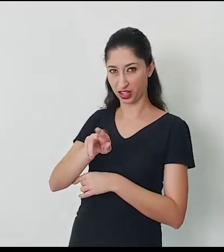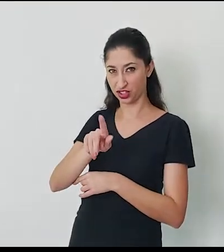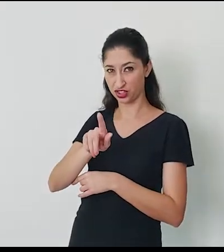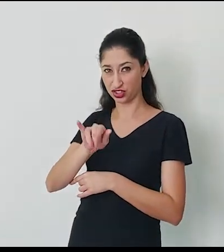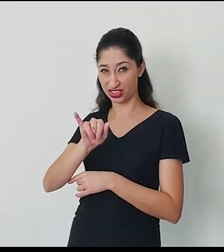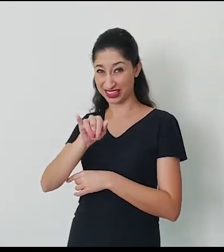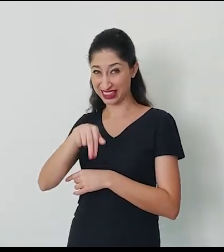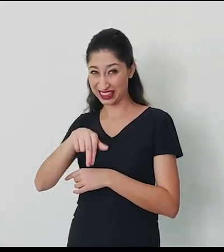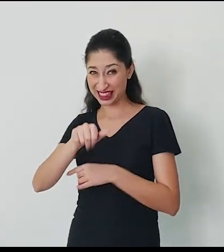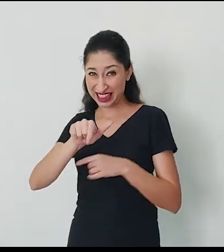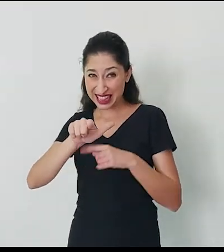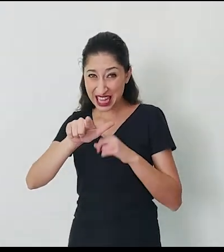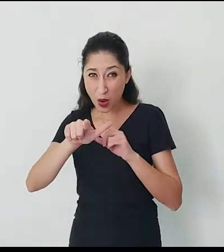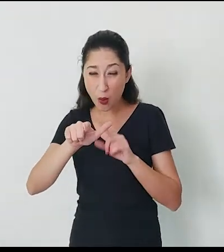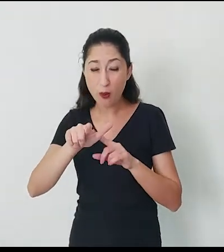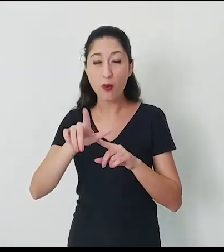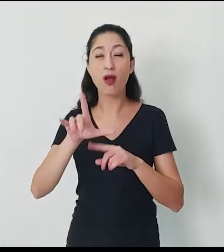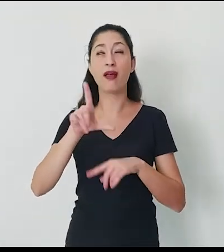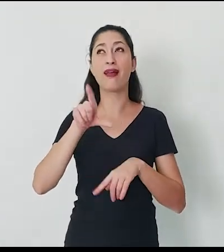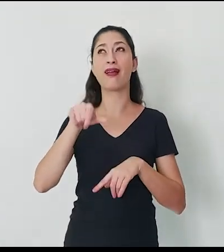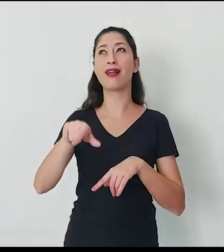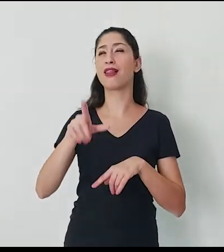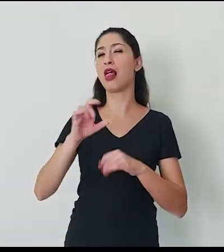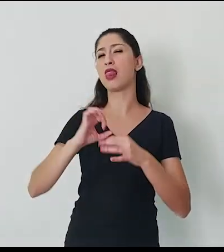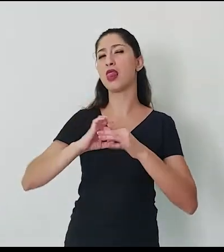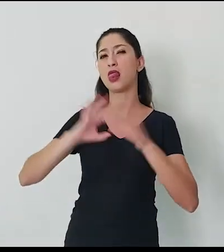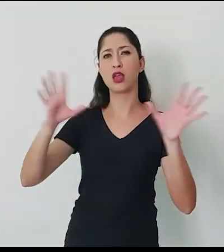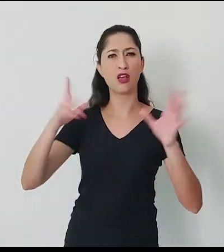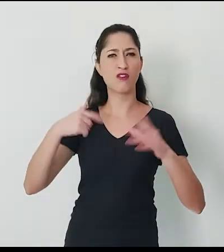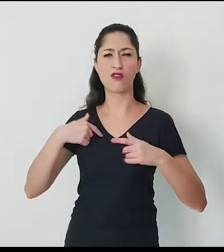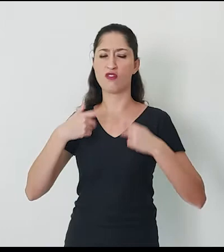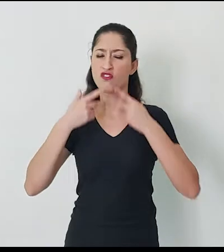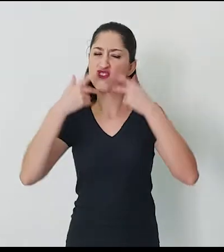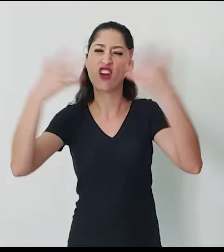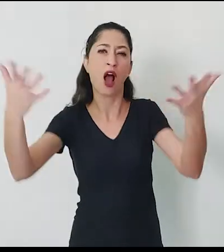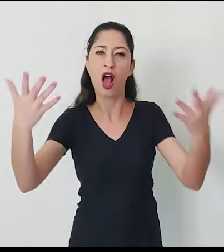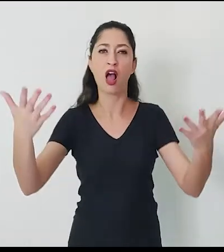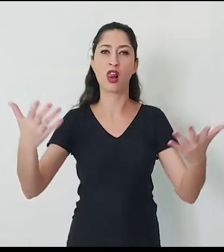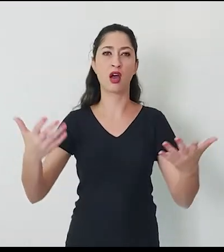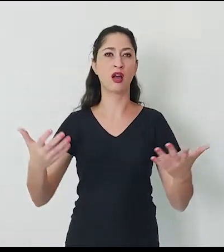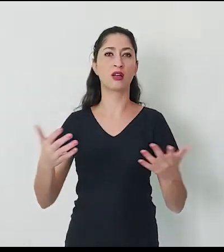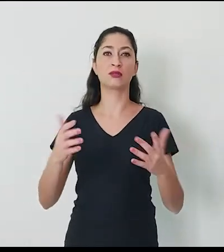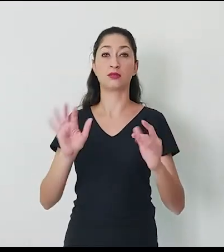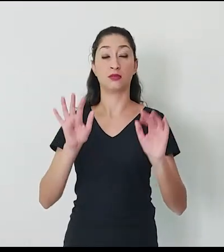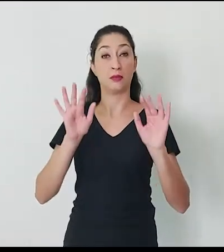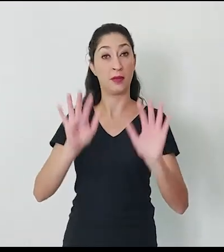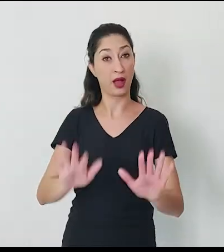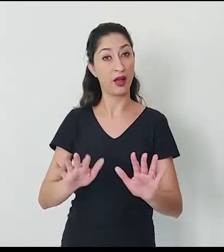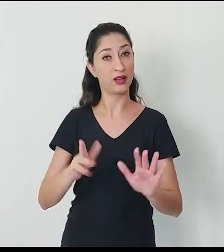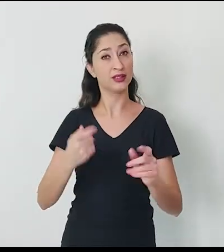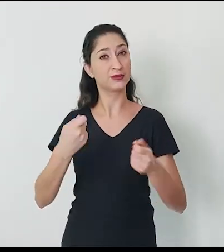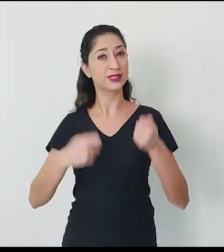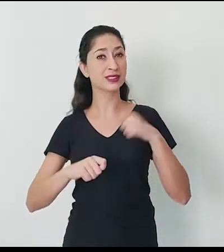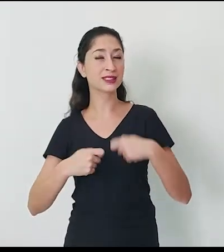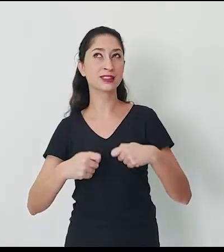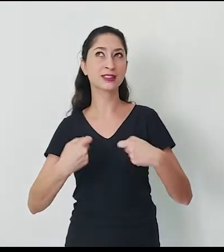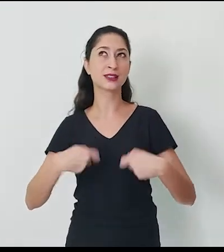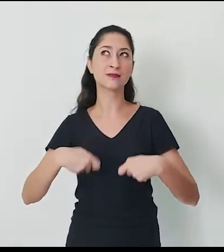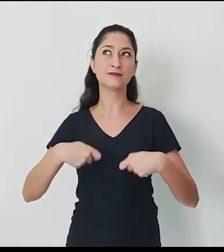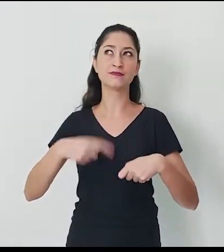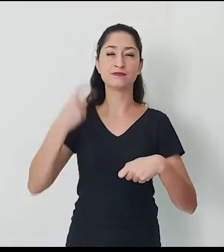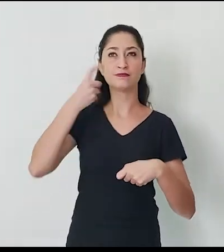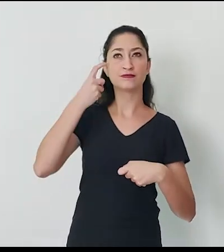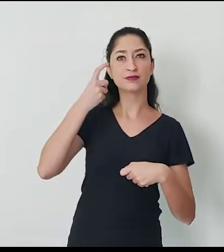estrofe, verso, etc e tal, então, tipo assim, a gente fala rasgadão mesmo ali, tá, e tá falando, e tá